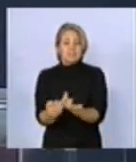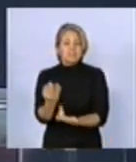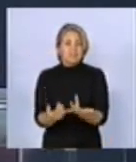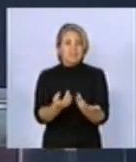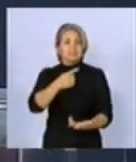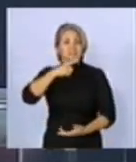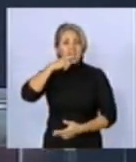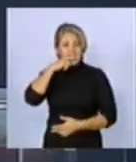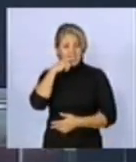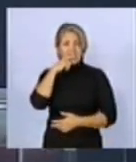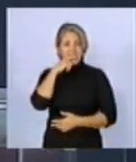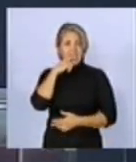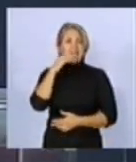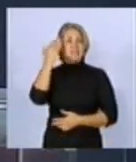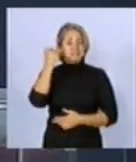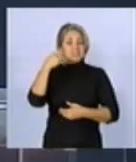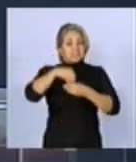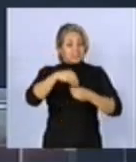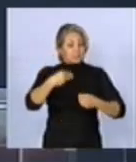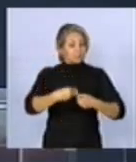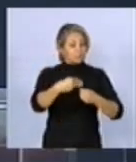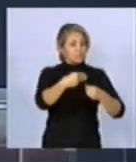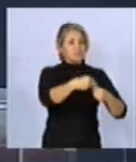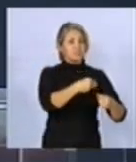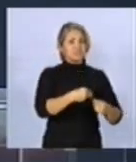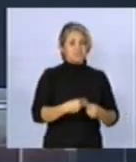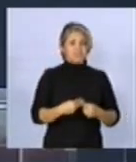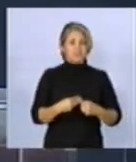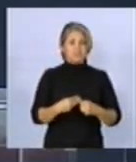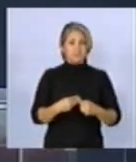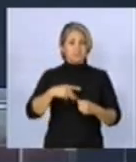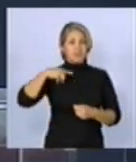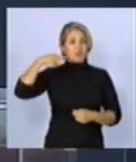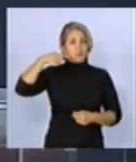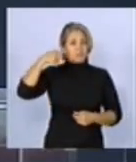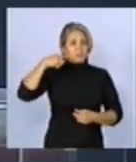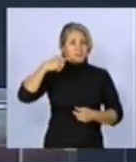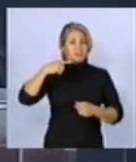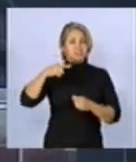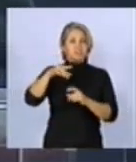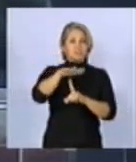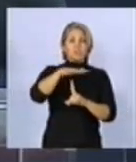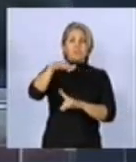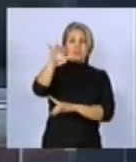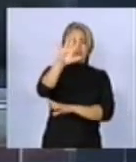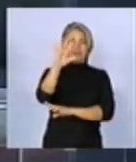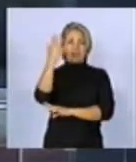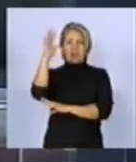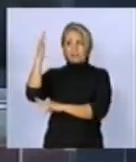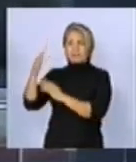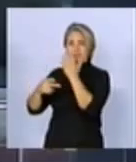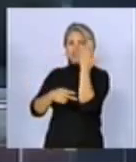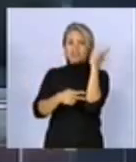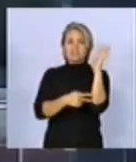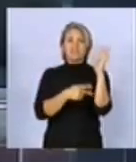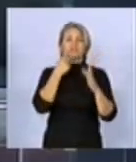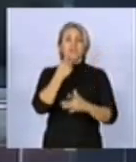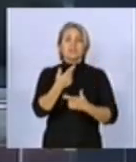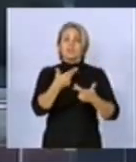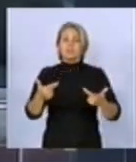ver que até no meu Município a promotoria do m julga como ação